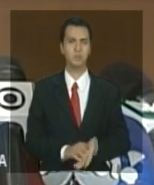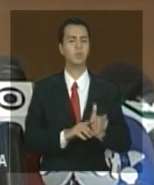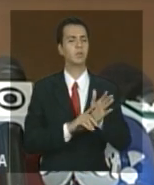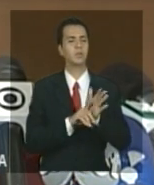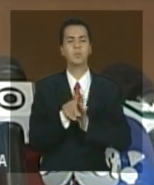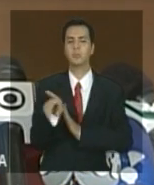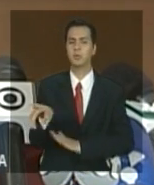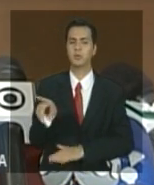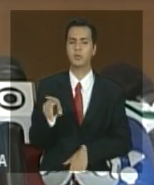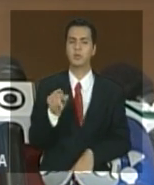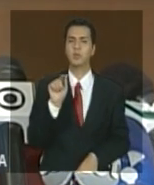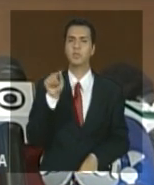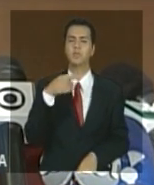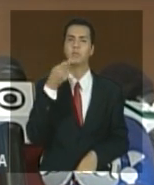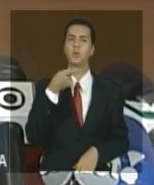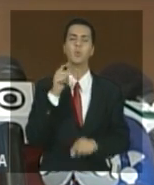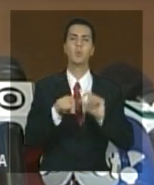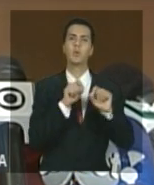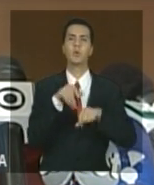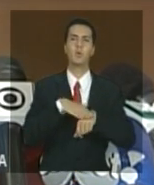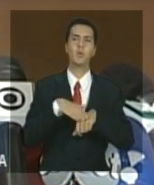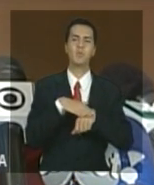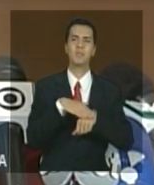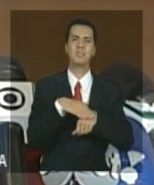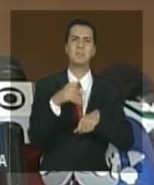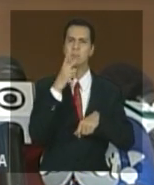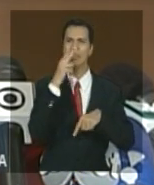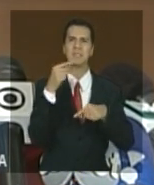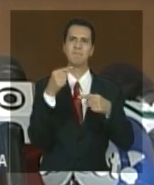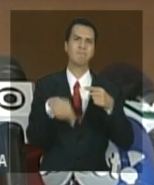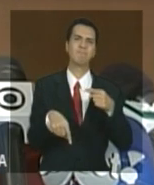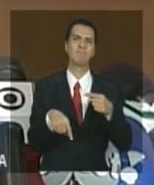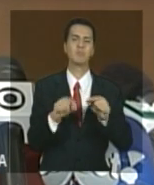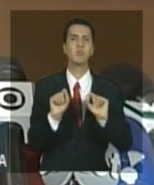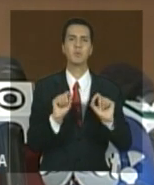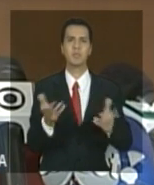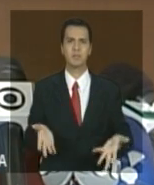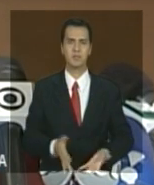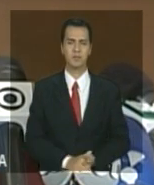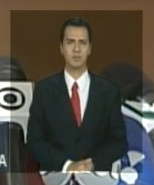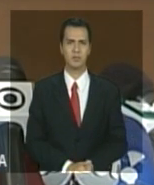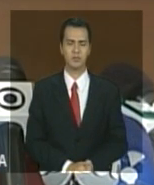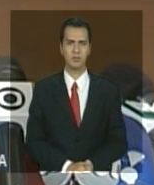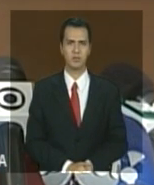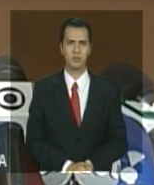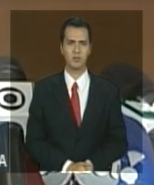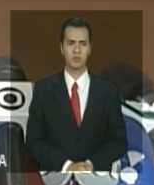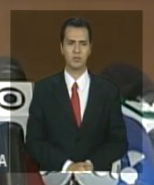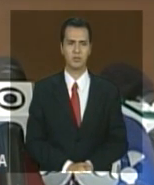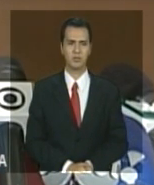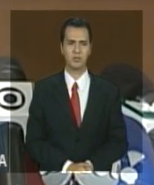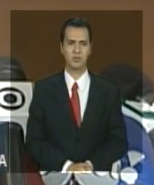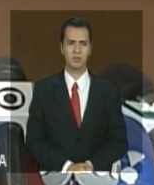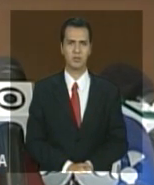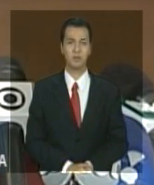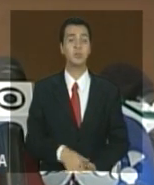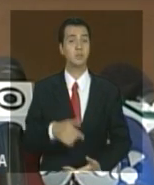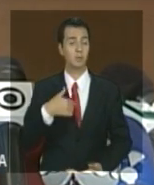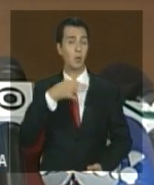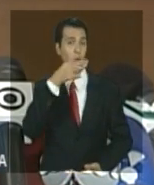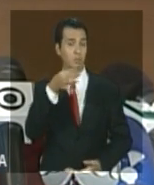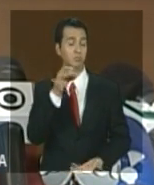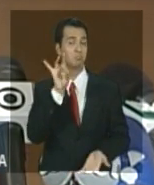tão positivo, que decepcionou? Olha, especificamente, eu acho que foi uma conversa muito